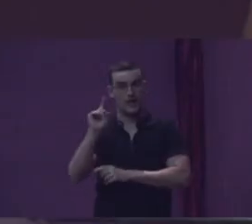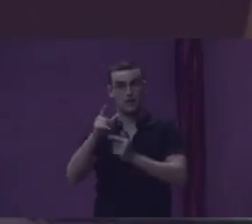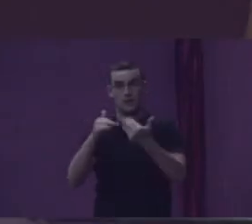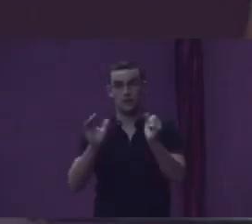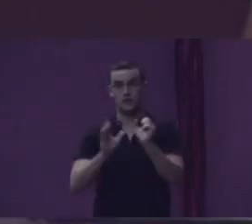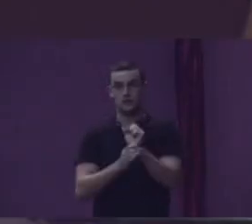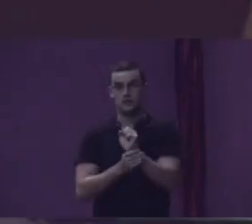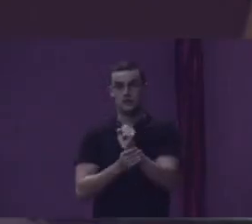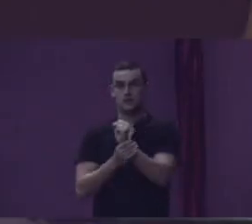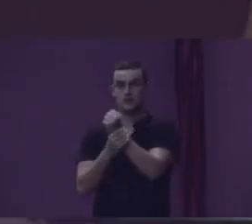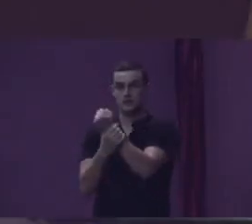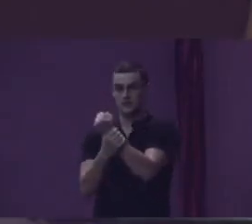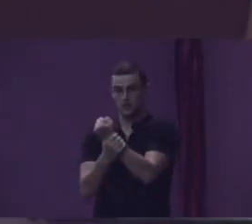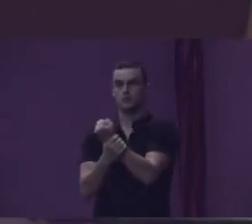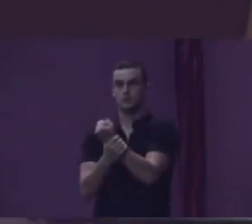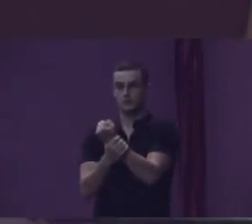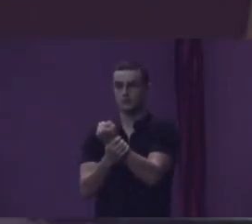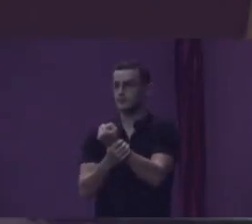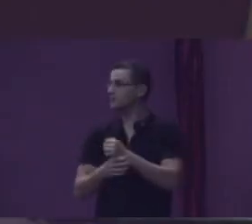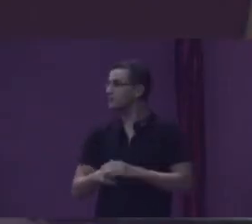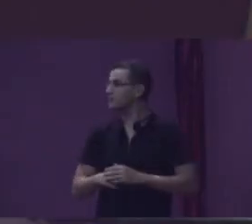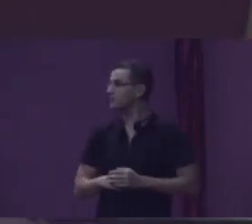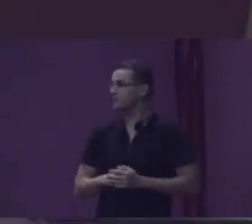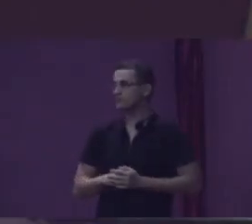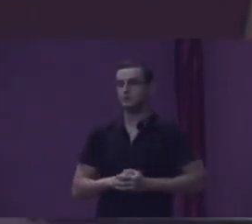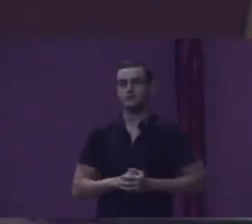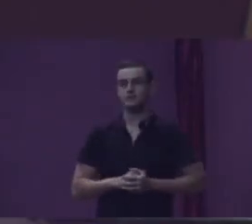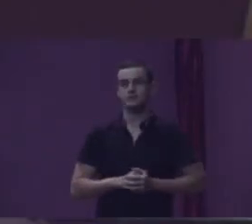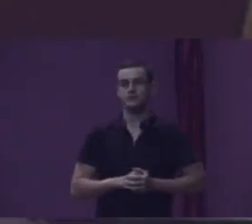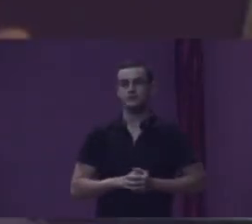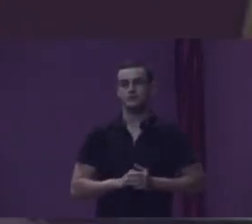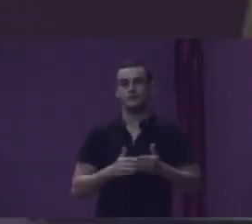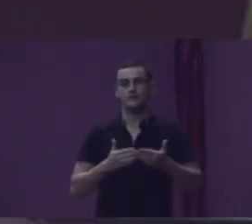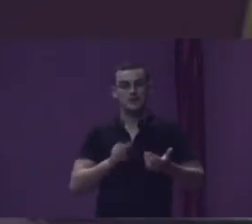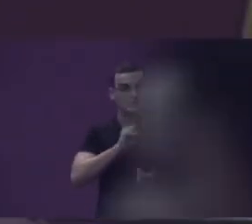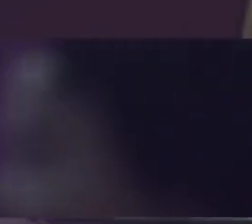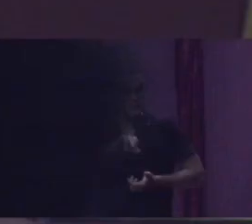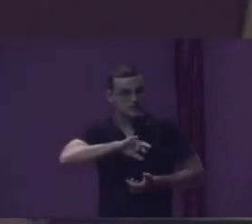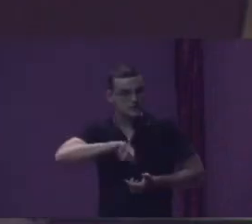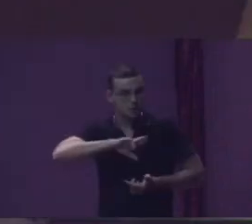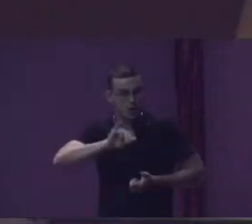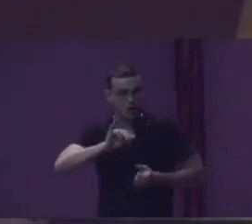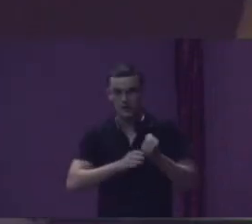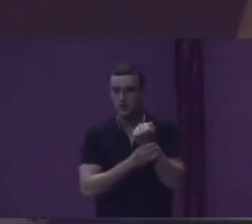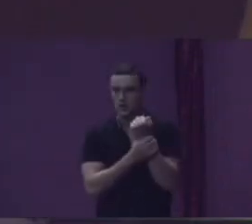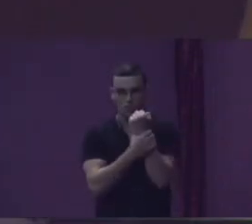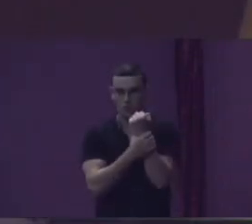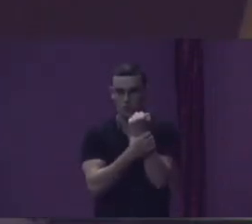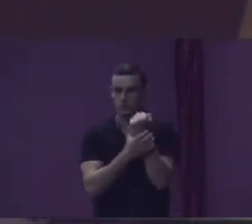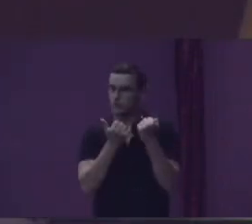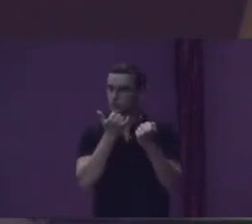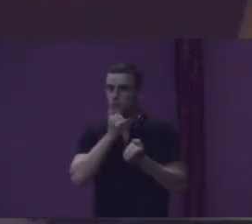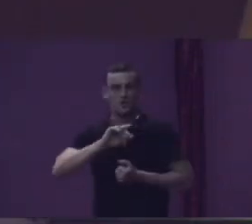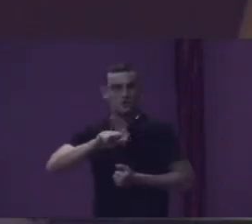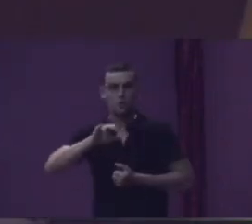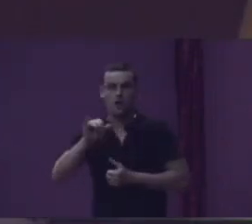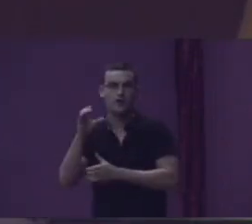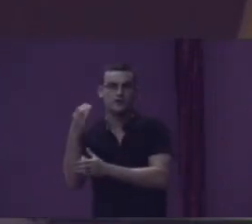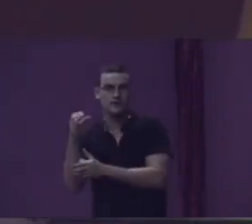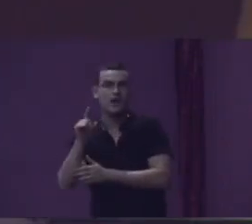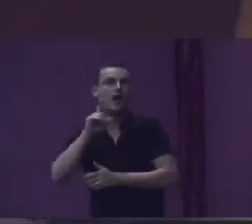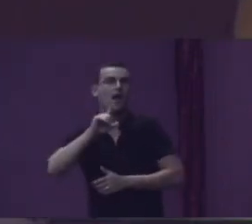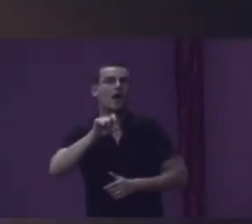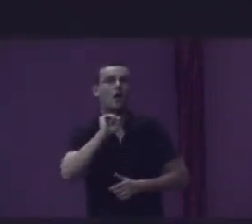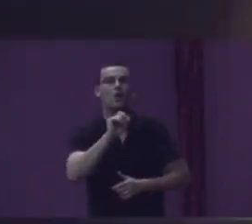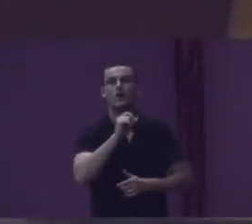seguras. A ciência tem lei. Se não são seguros, isso não é ciência. Isso é folclore, isso não